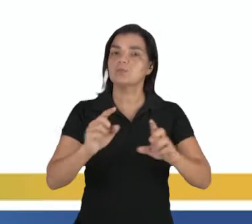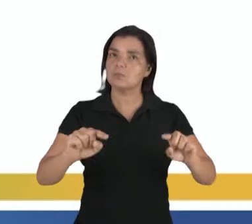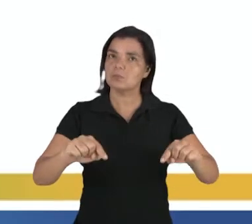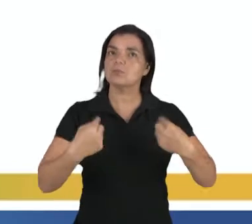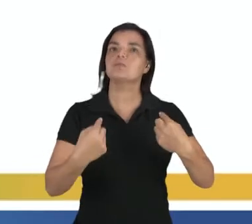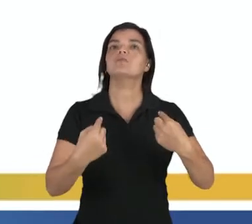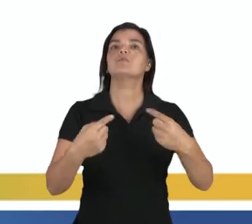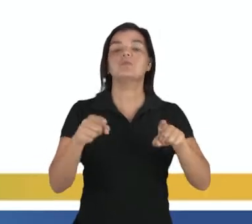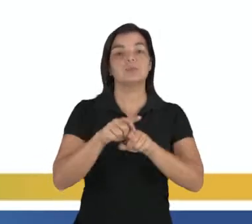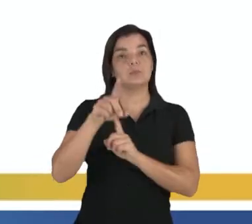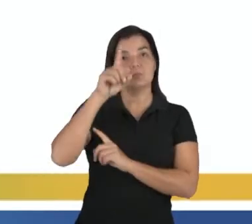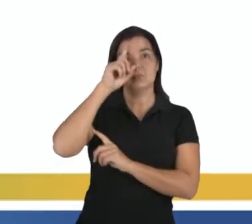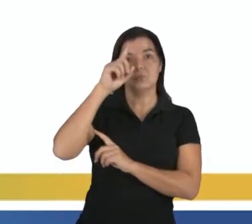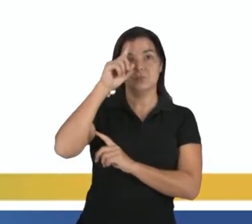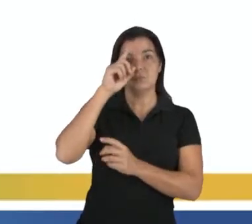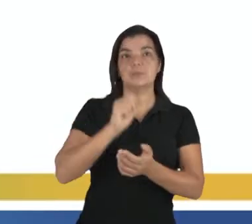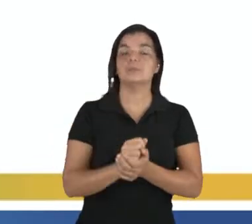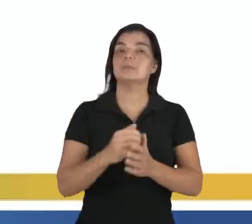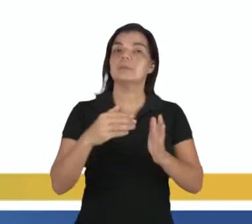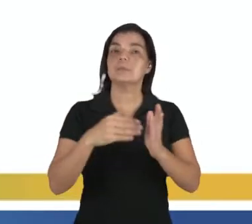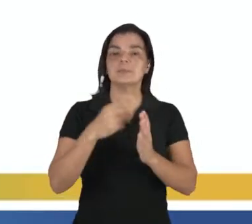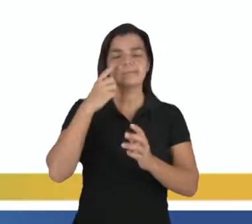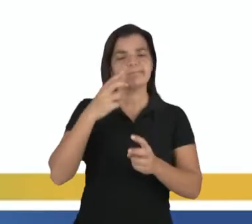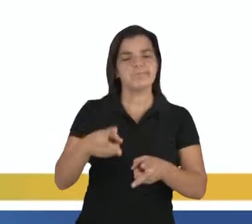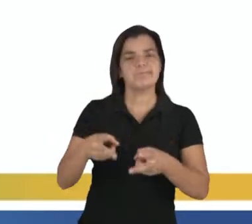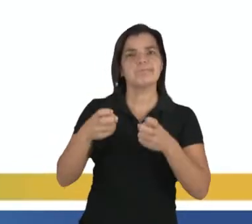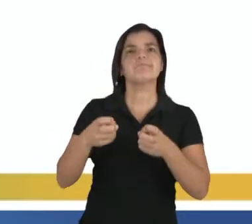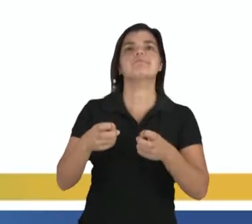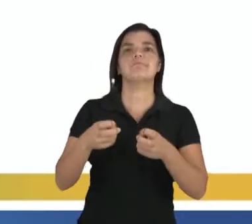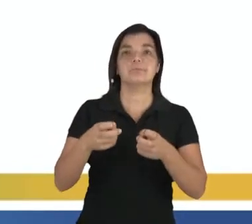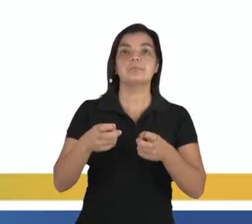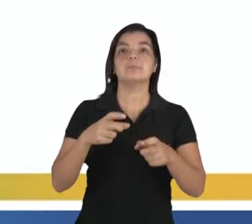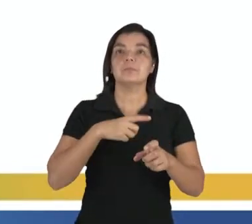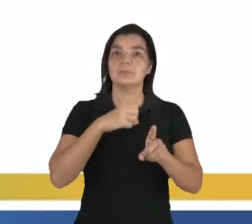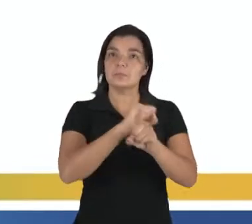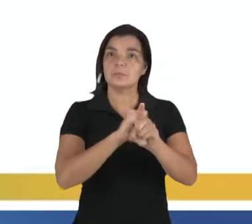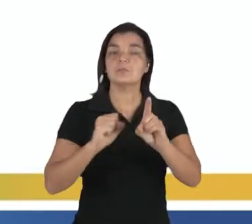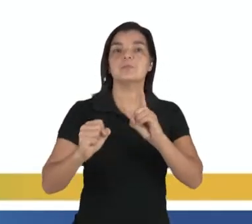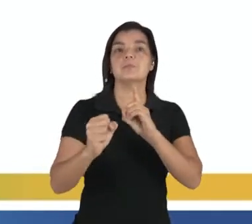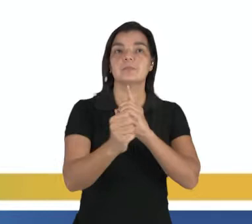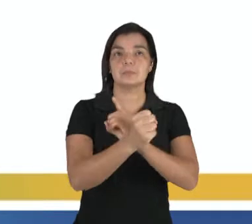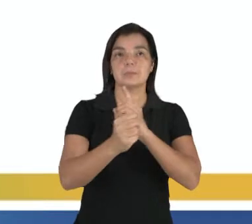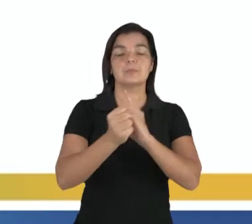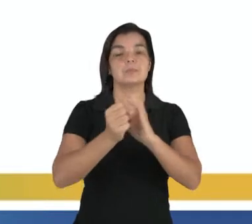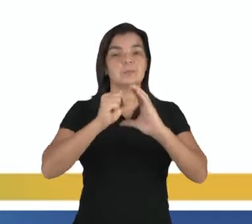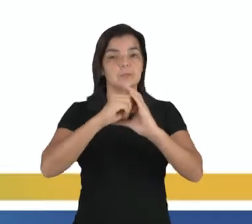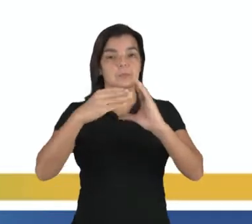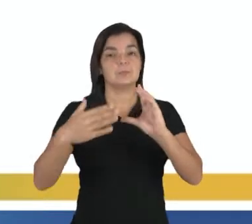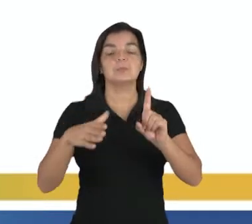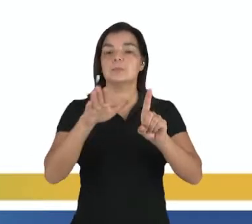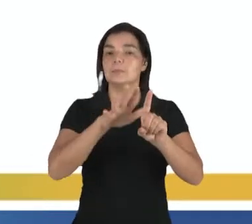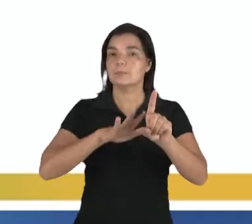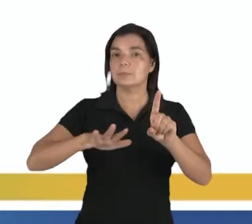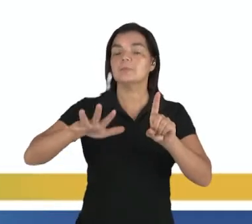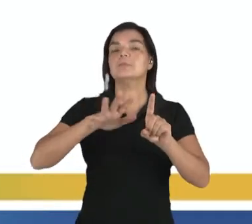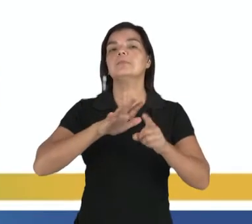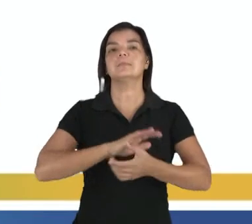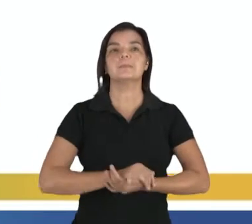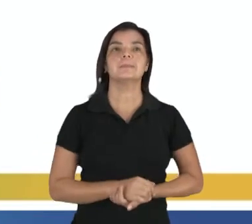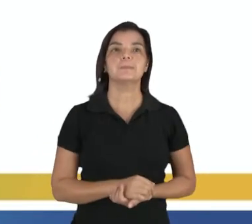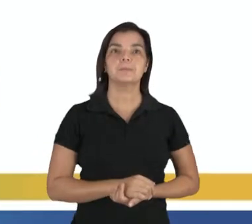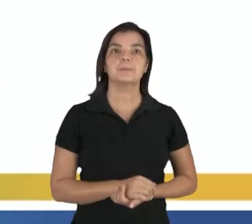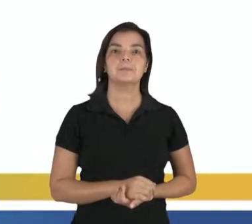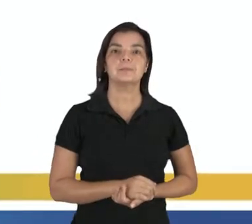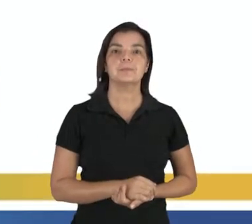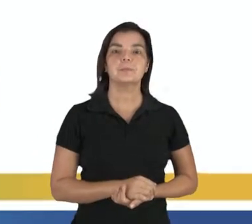somos confrontados em nosso dia a dia, até a visão em que podemos ter de uma sociedade de suas características